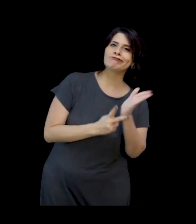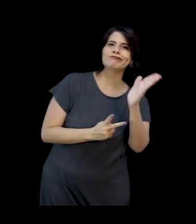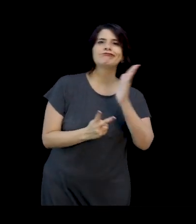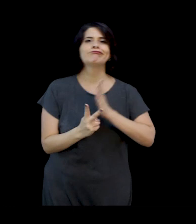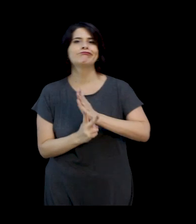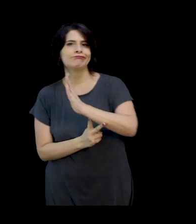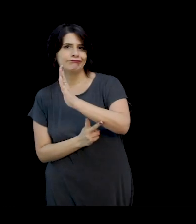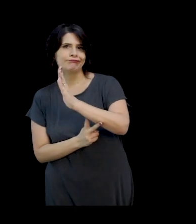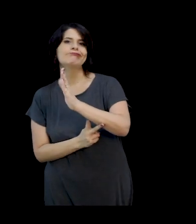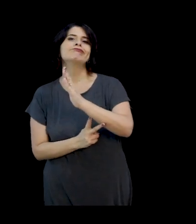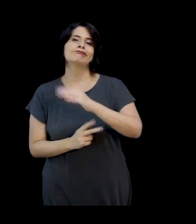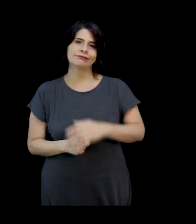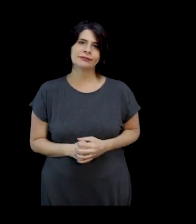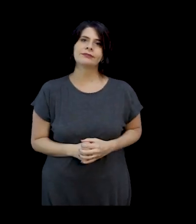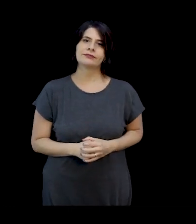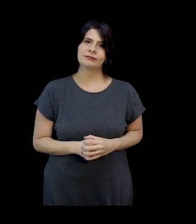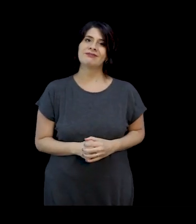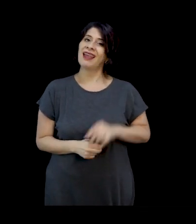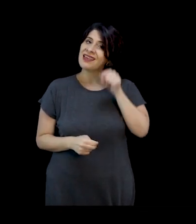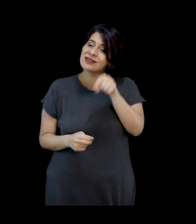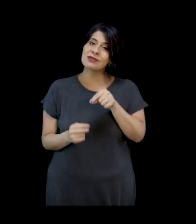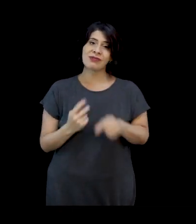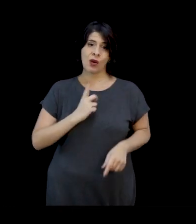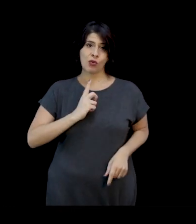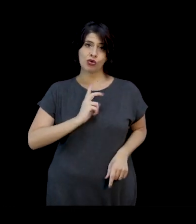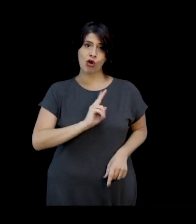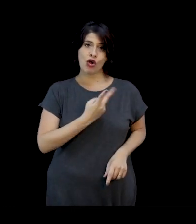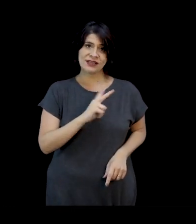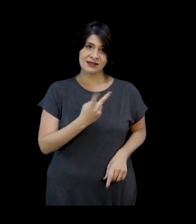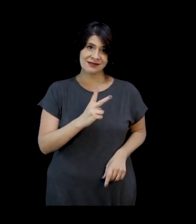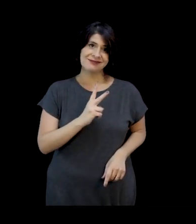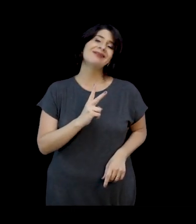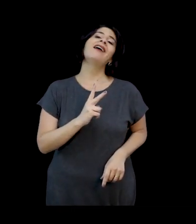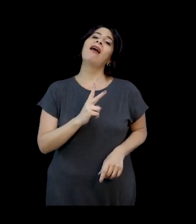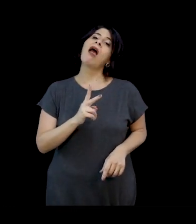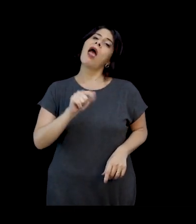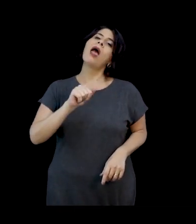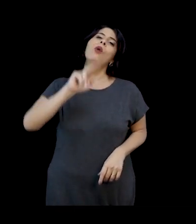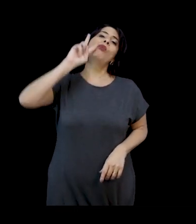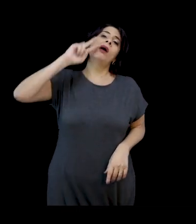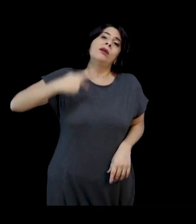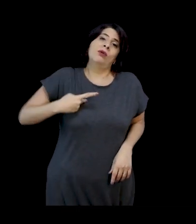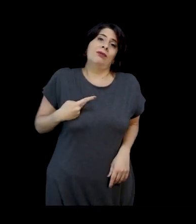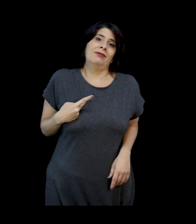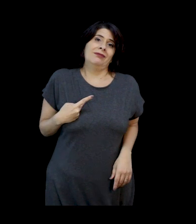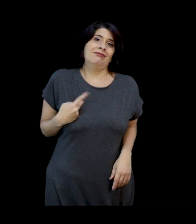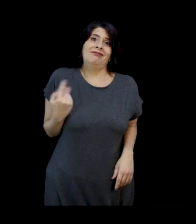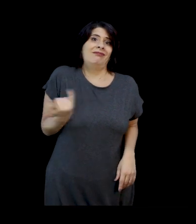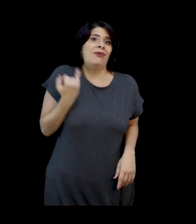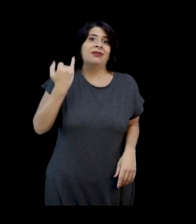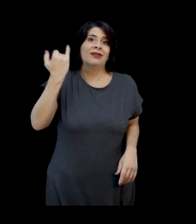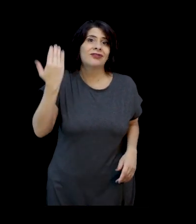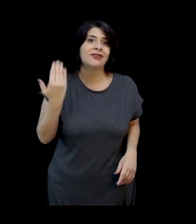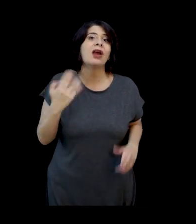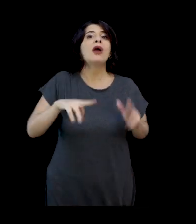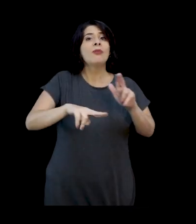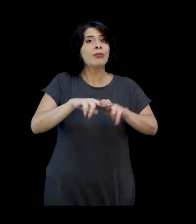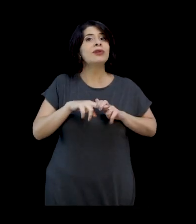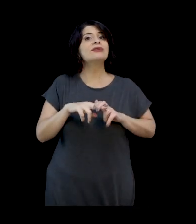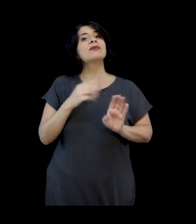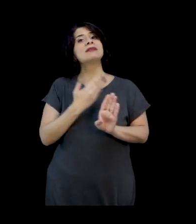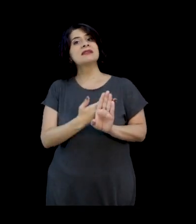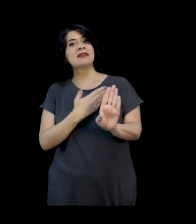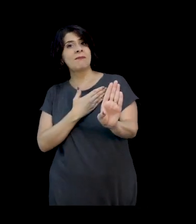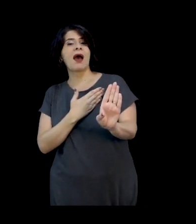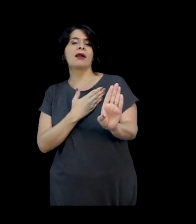Este dualismo que está, vamos dizer assim, que é essencial à condição humana, ela se